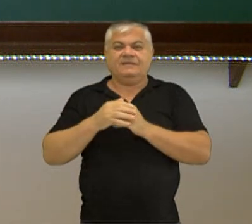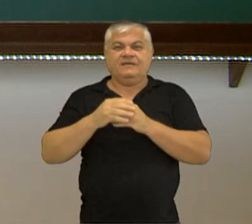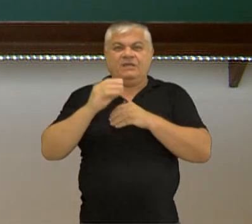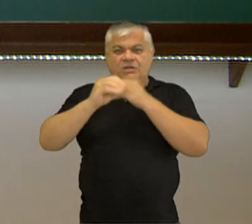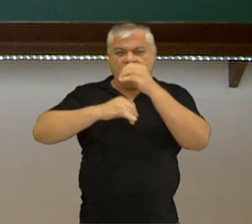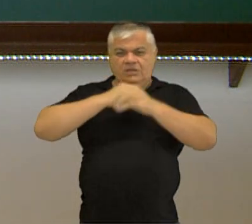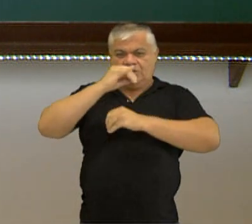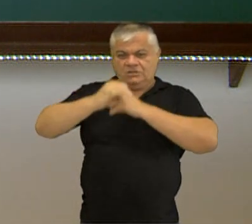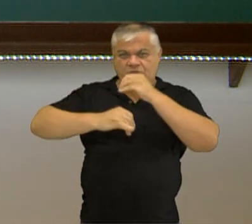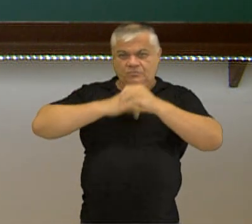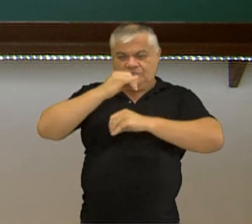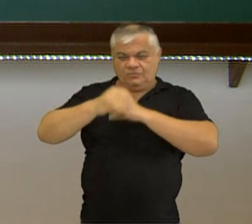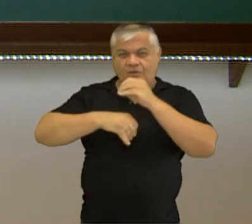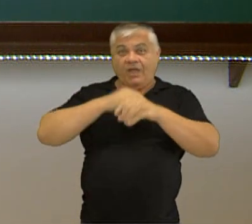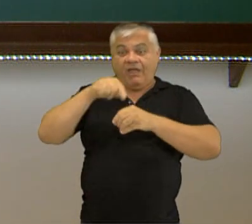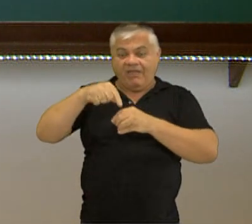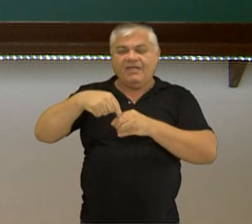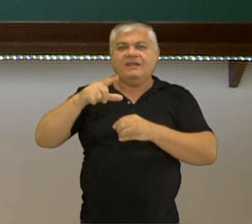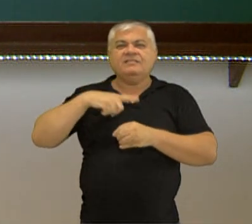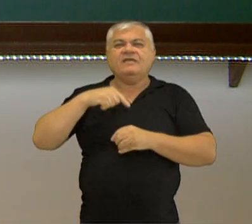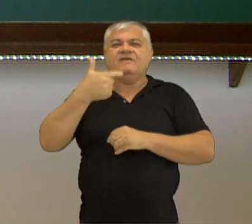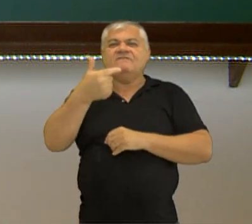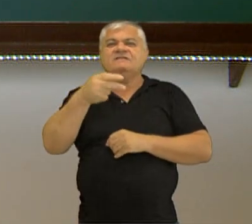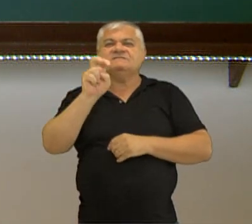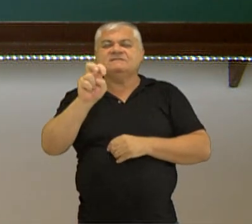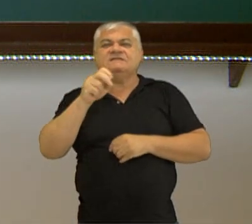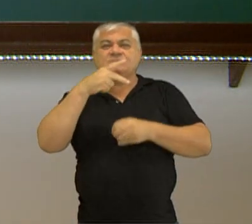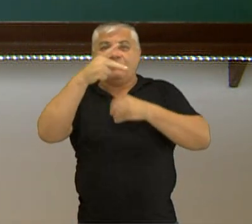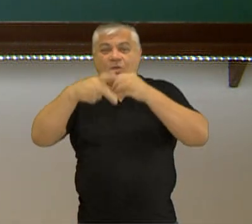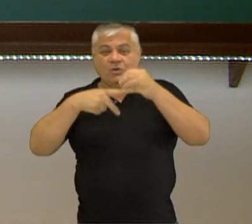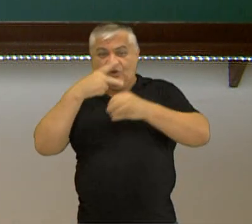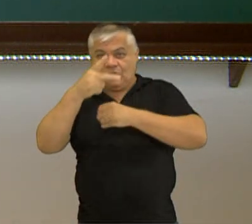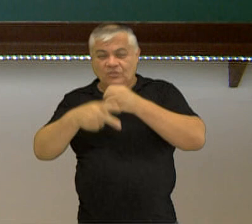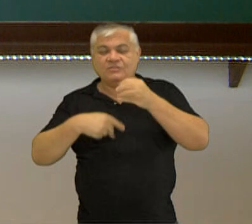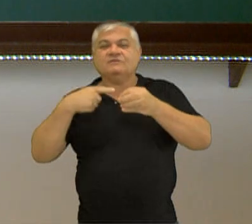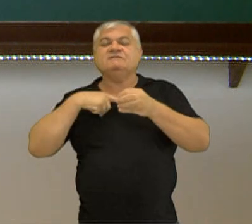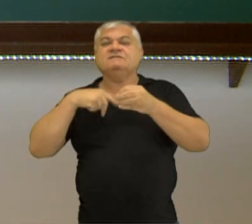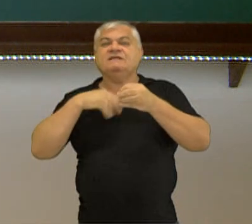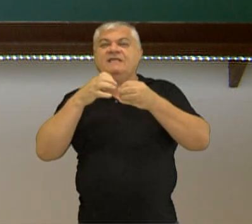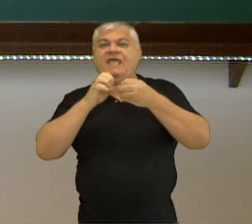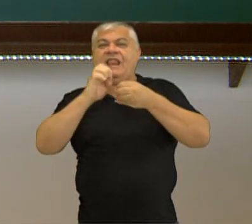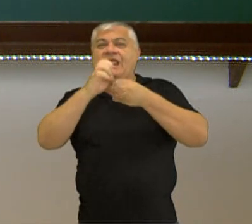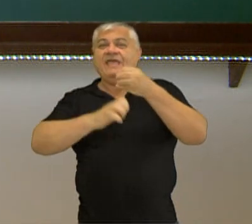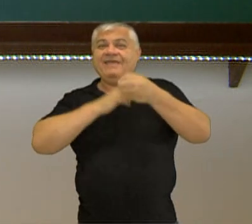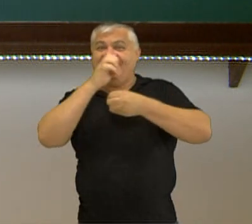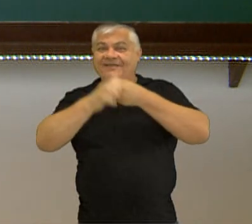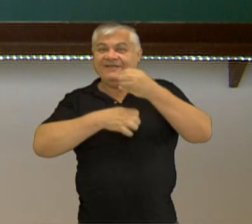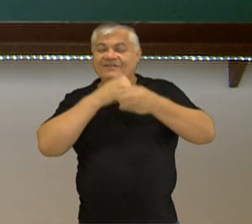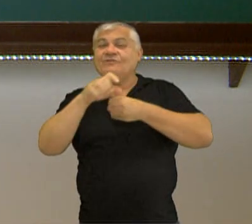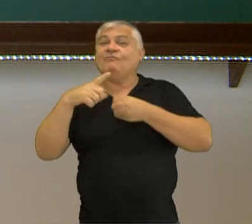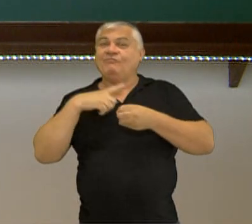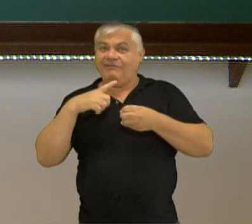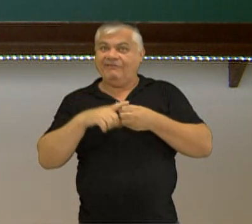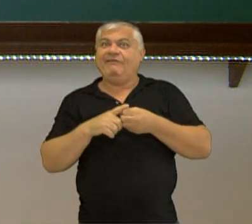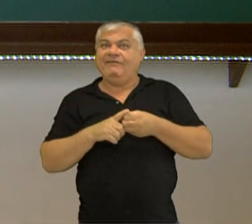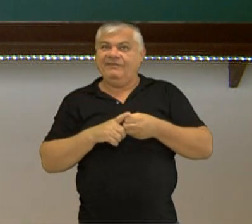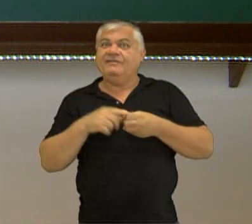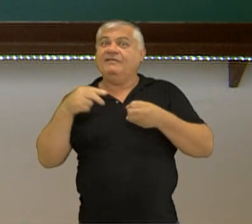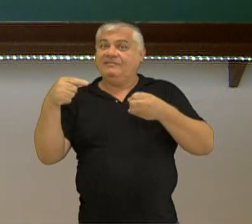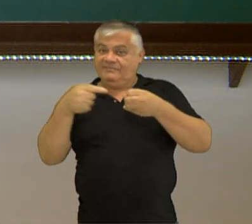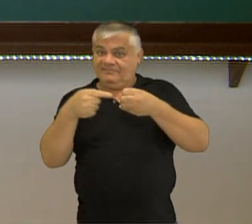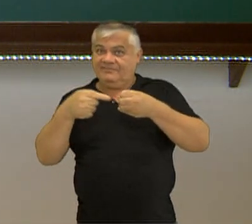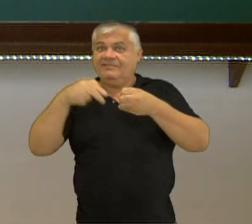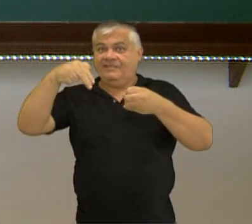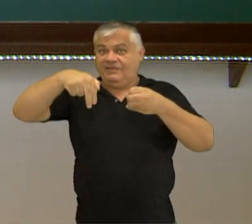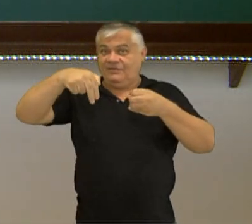aqui representado, ele possui 26 prótons e 26 elétrons, porque aqui nós temos átomos nêutrons, tá